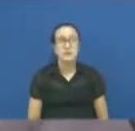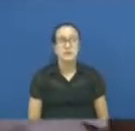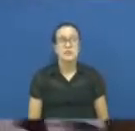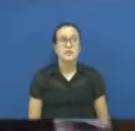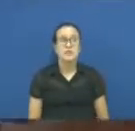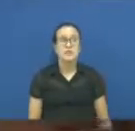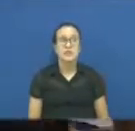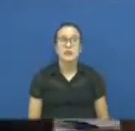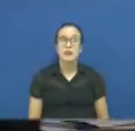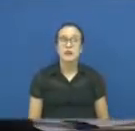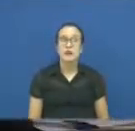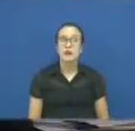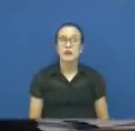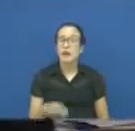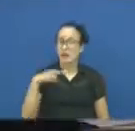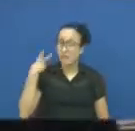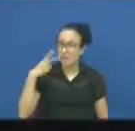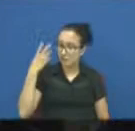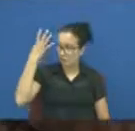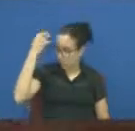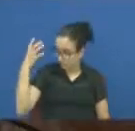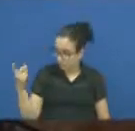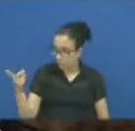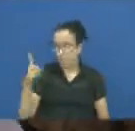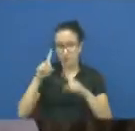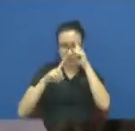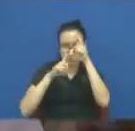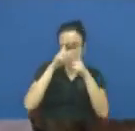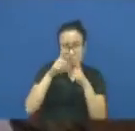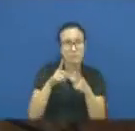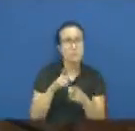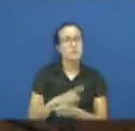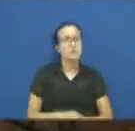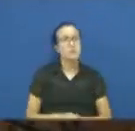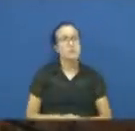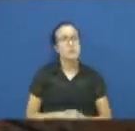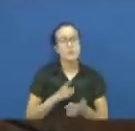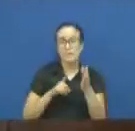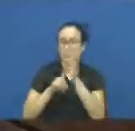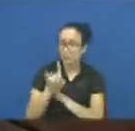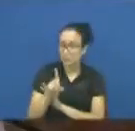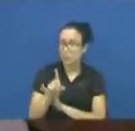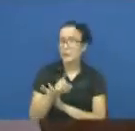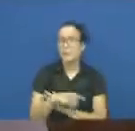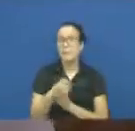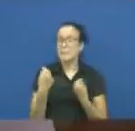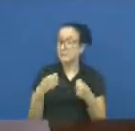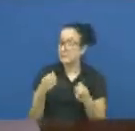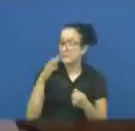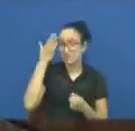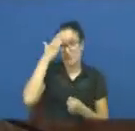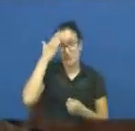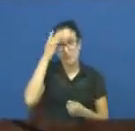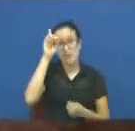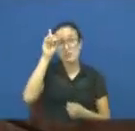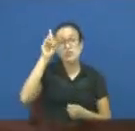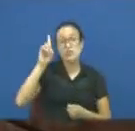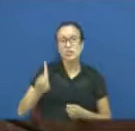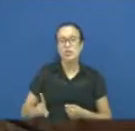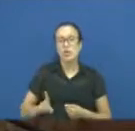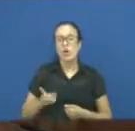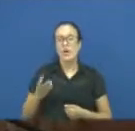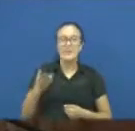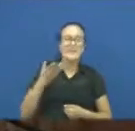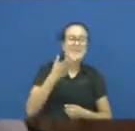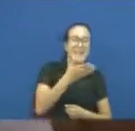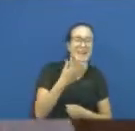do esporte que Vossa Excelência perguntou, tem que ter uma entidade e a diretoria tem que ir atrás, infelizmente tem que ir atrás